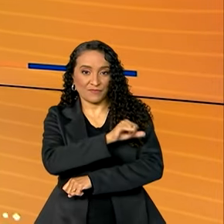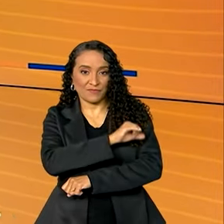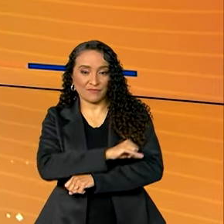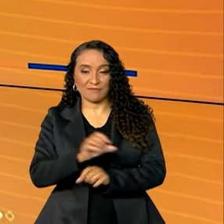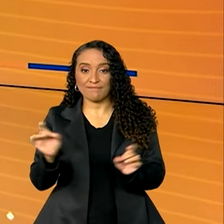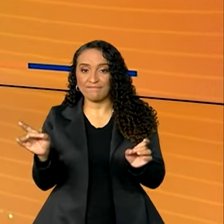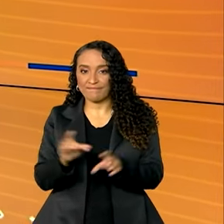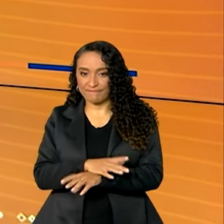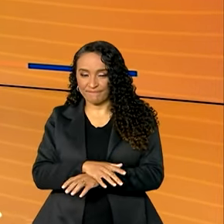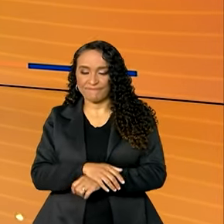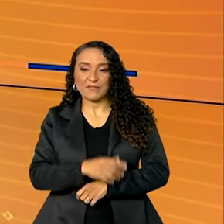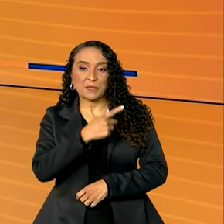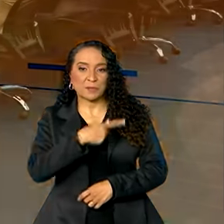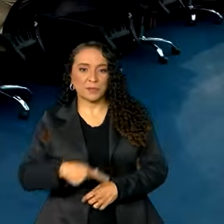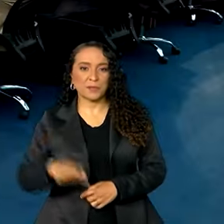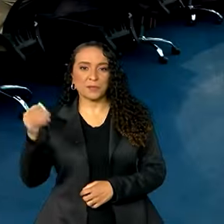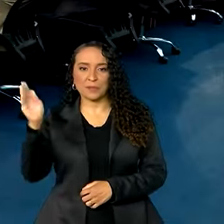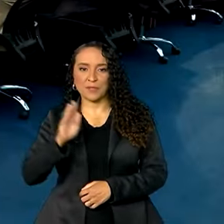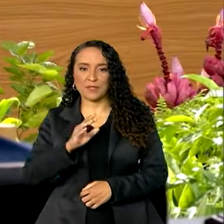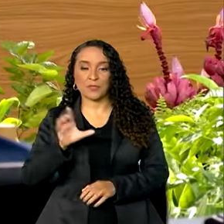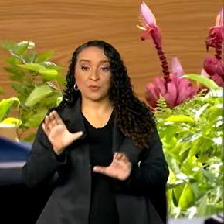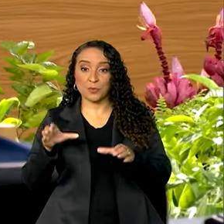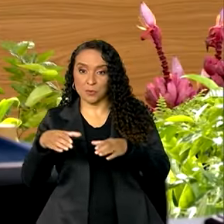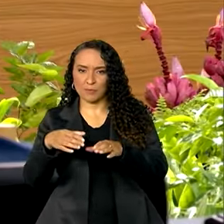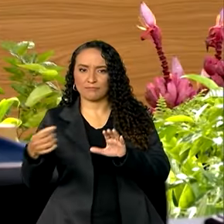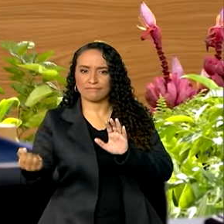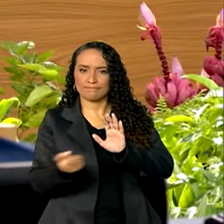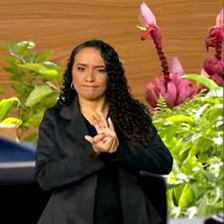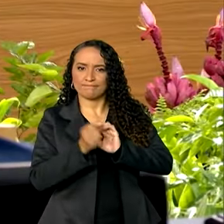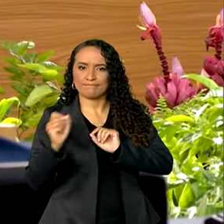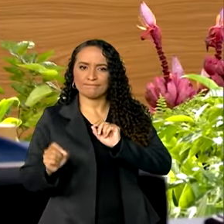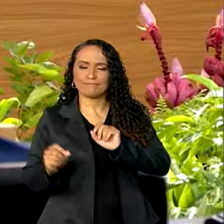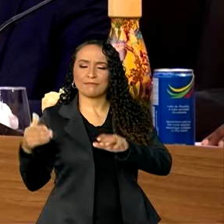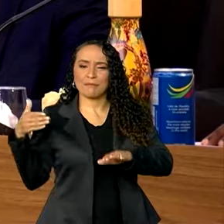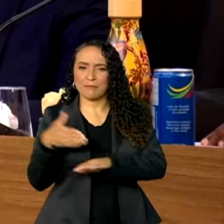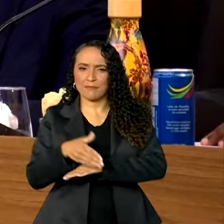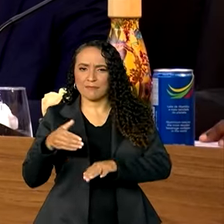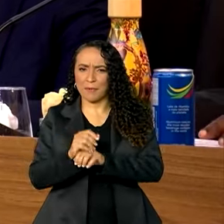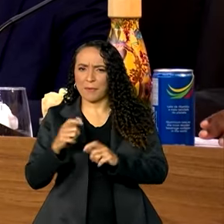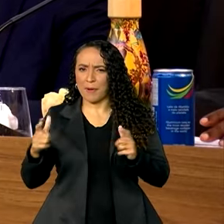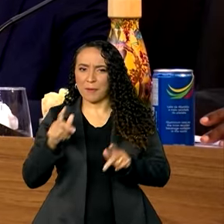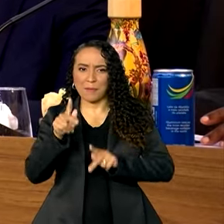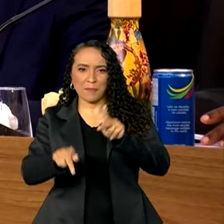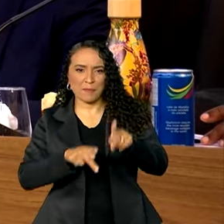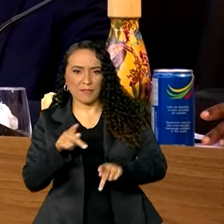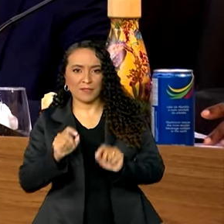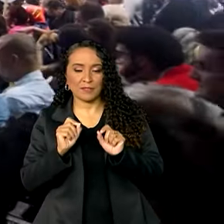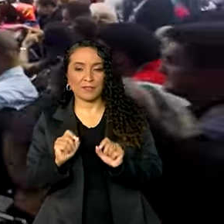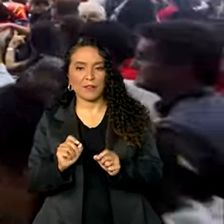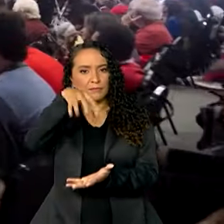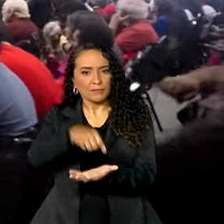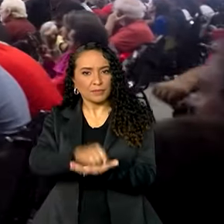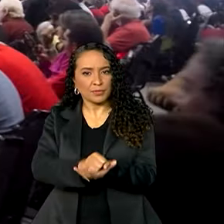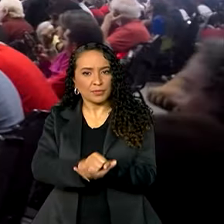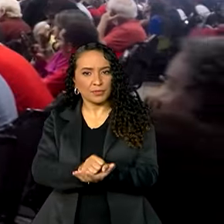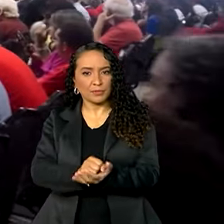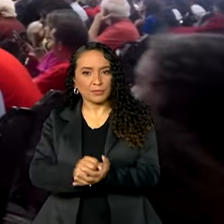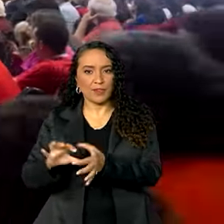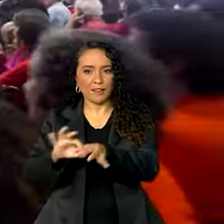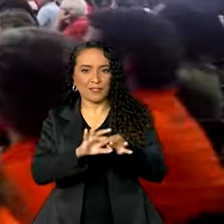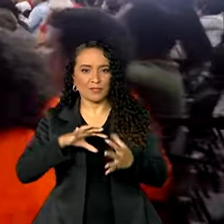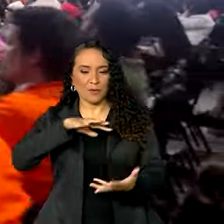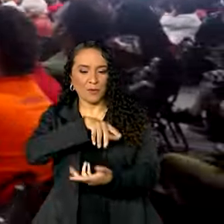Recentemente, no Rio de Janeiro, presidência brasileira no grupo é marcada por maior participação popular e pela forte